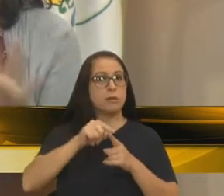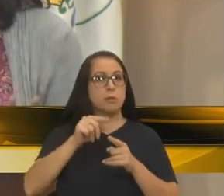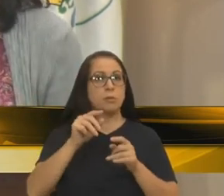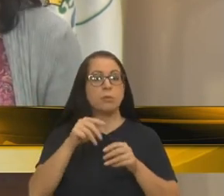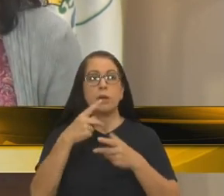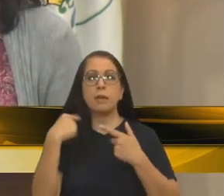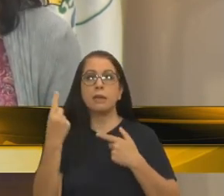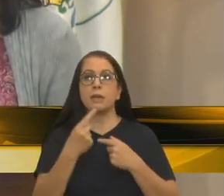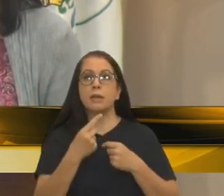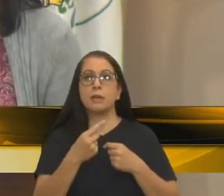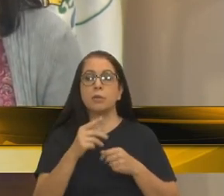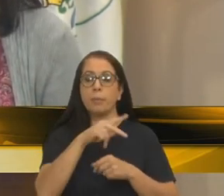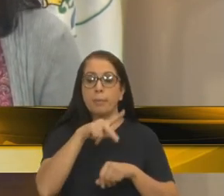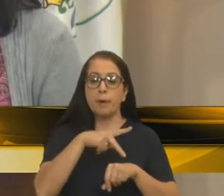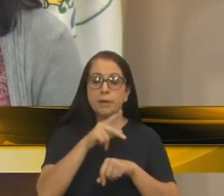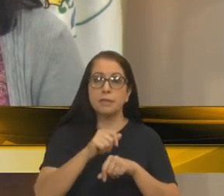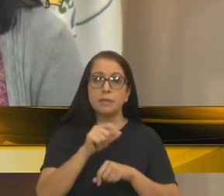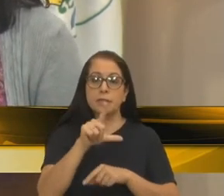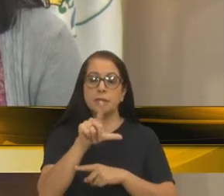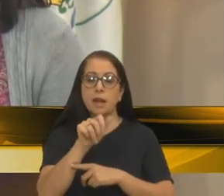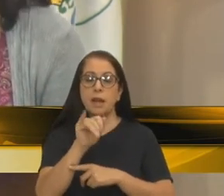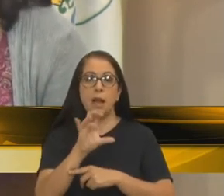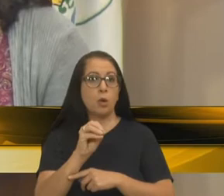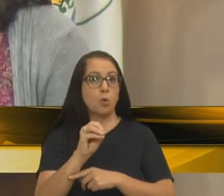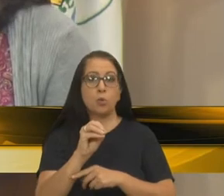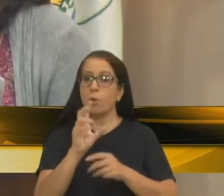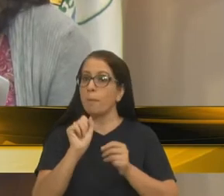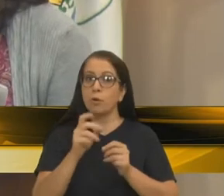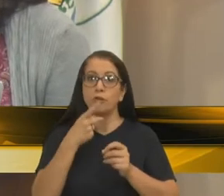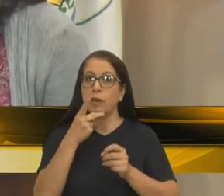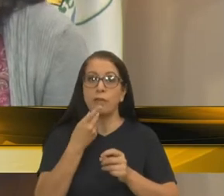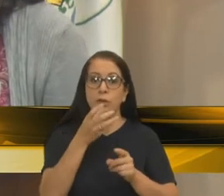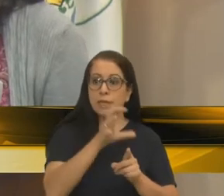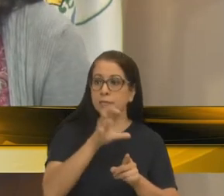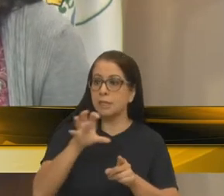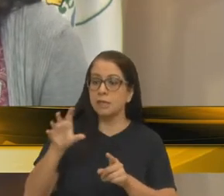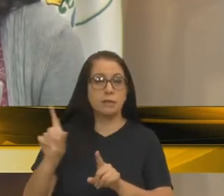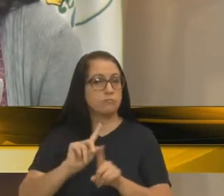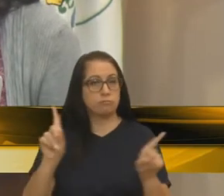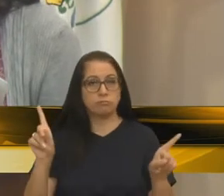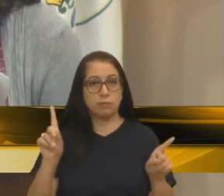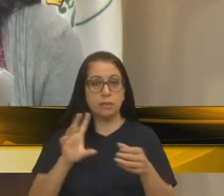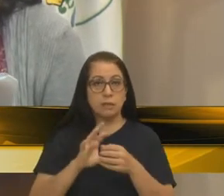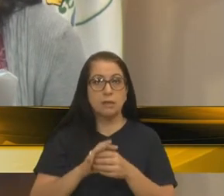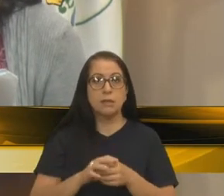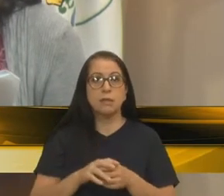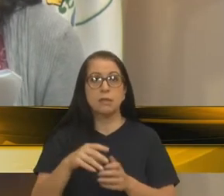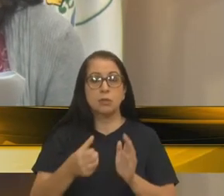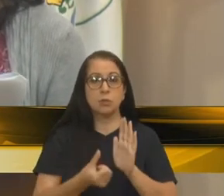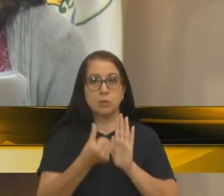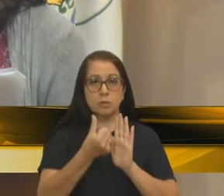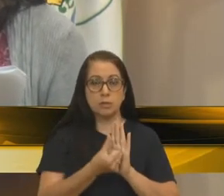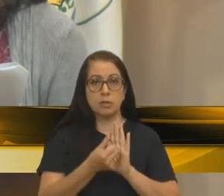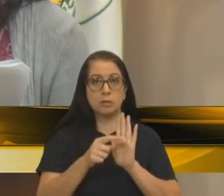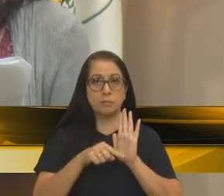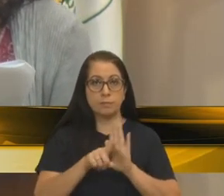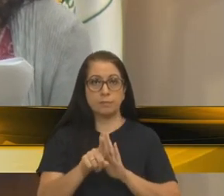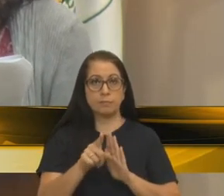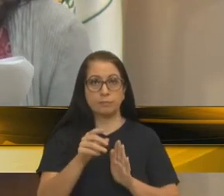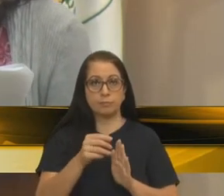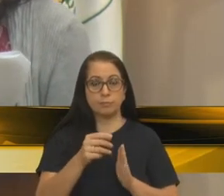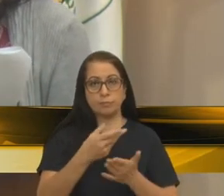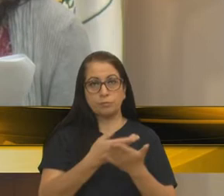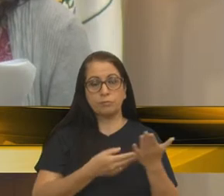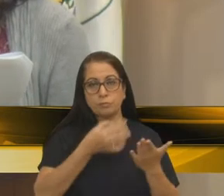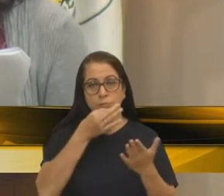não pode falar sobre questão de gênero. E aí, no sexto, a gente pede, então, o parecer